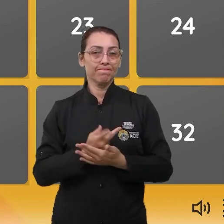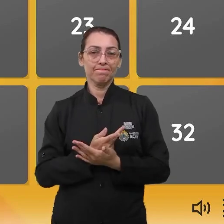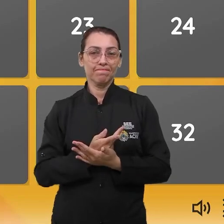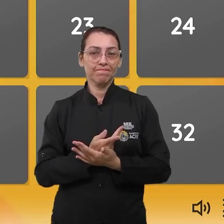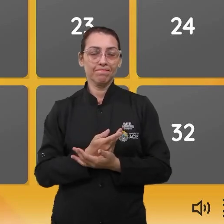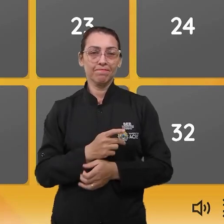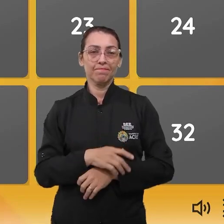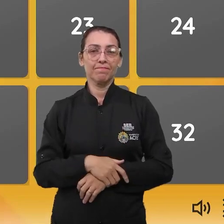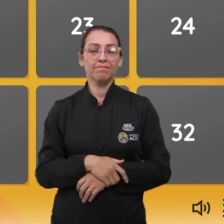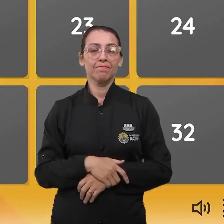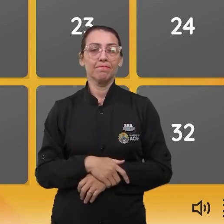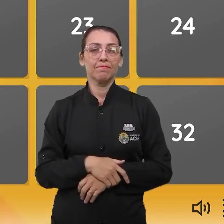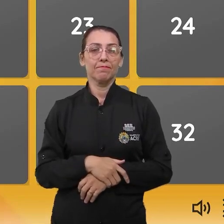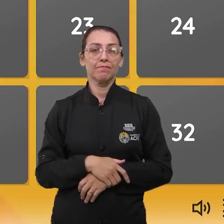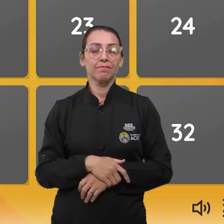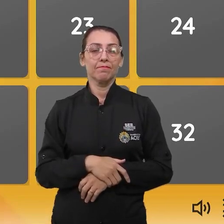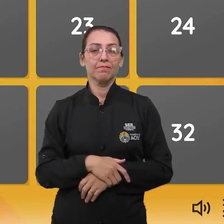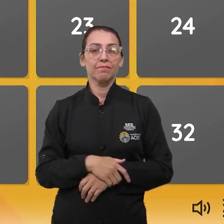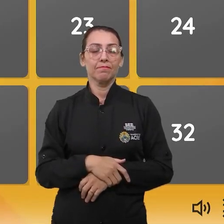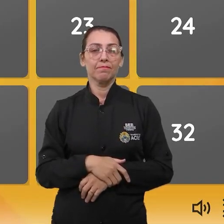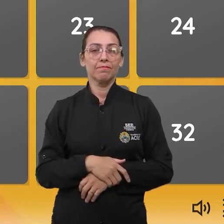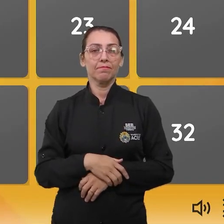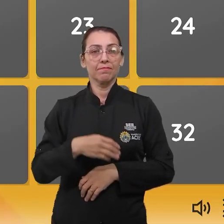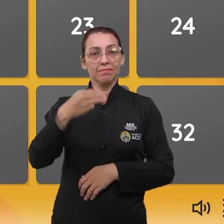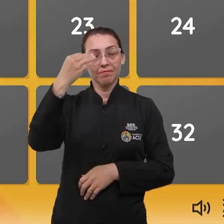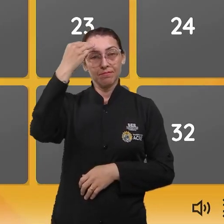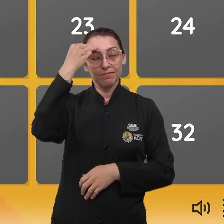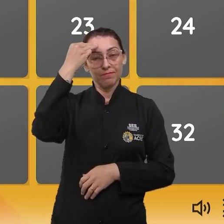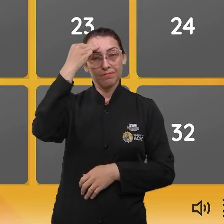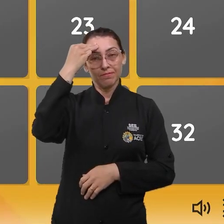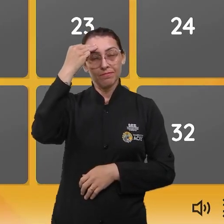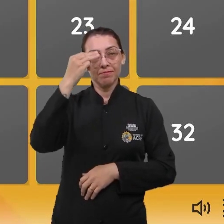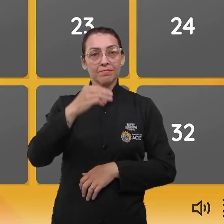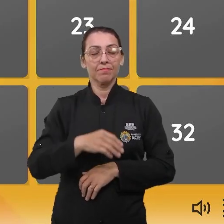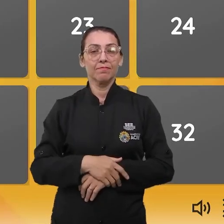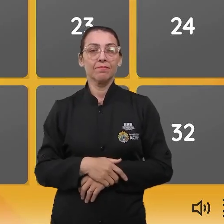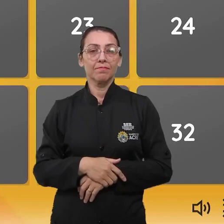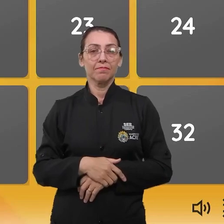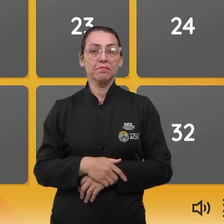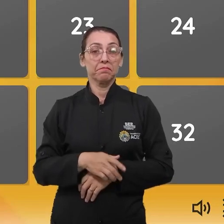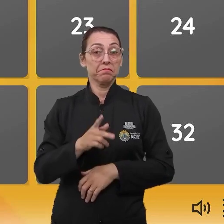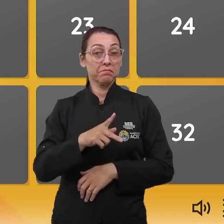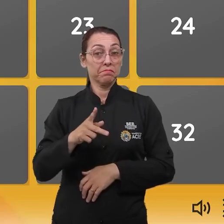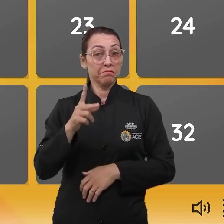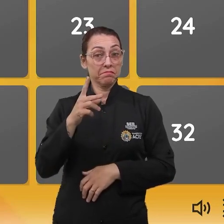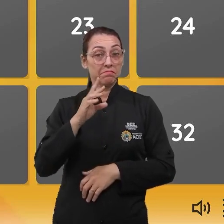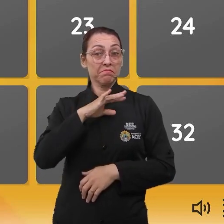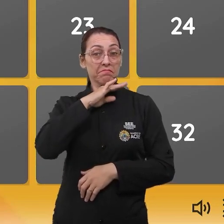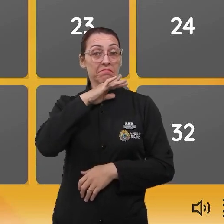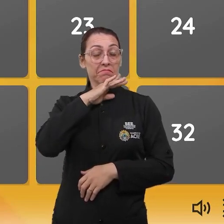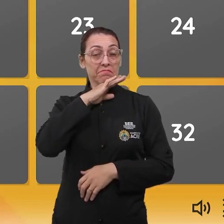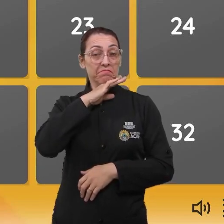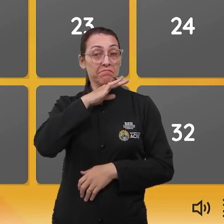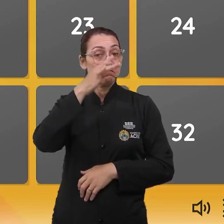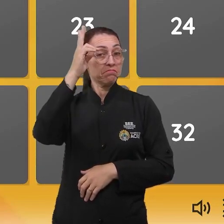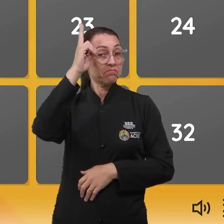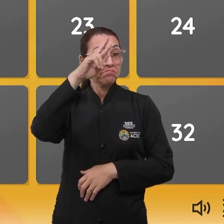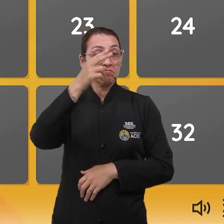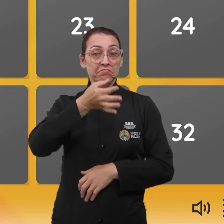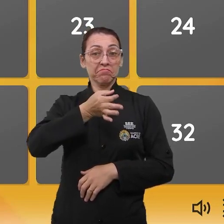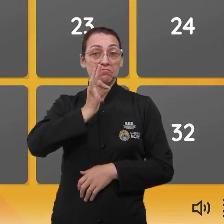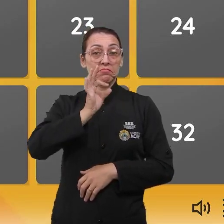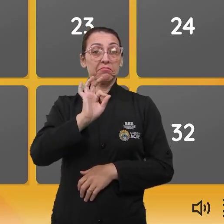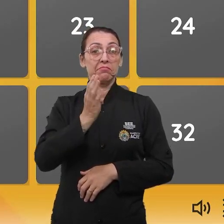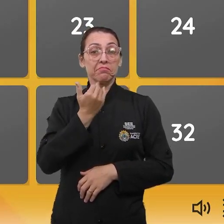Oh. É um joguinho da memória, tá bom? O professor aqui é ruim de memória. Não lembro nem que eu tomei café e almocei. Quanto